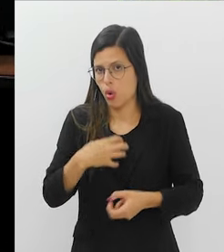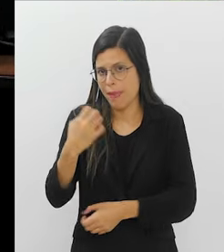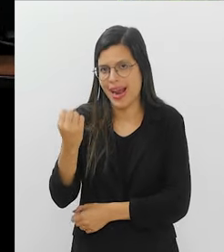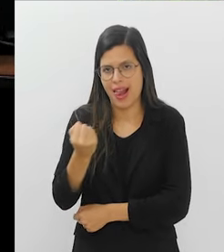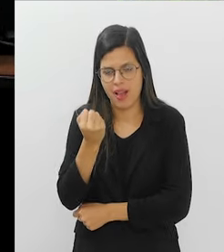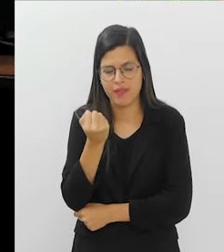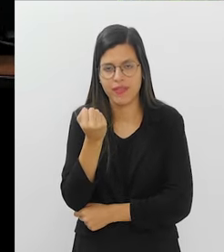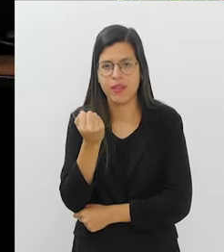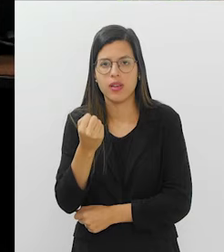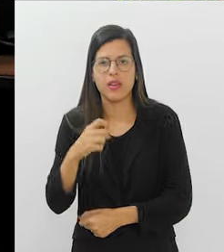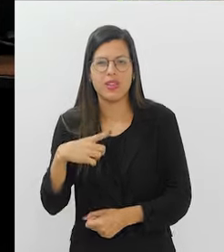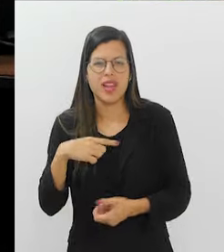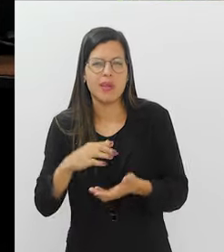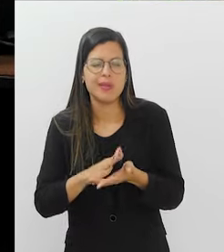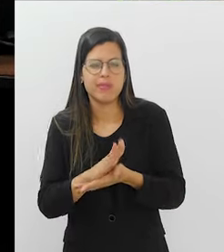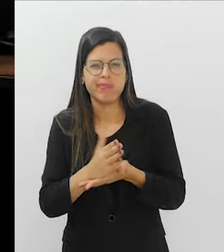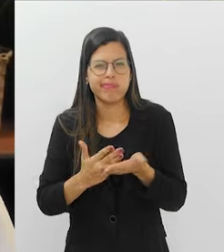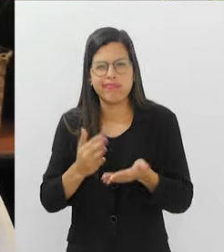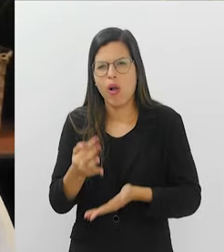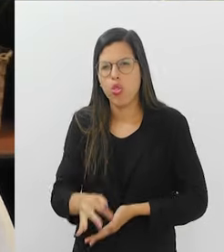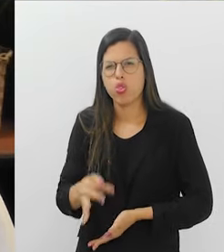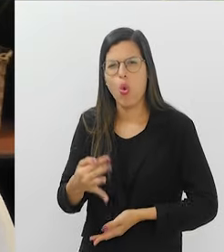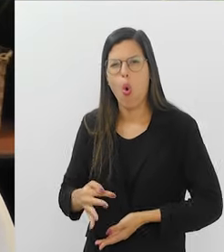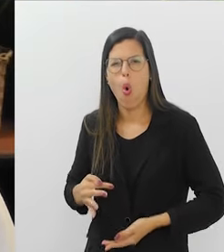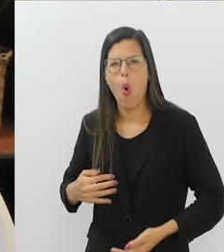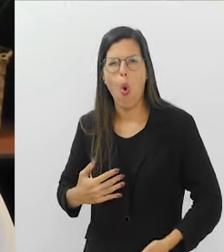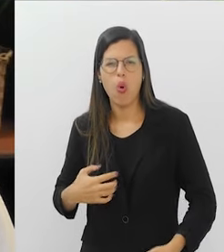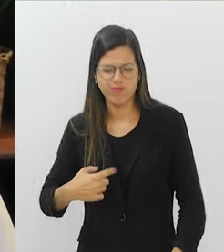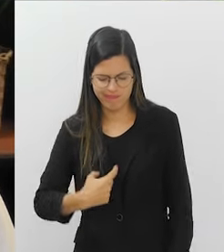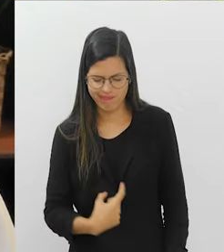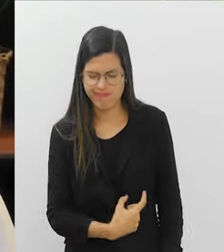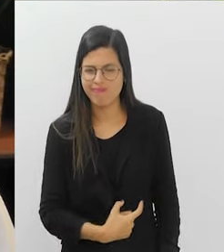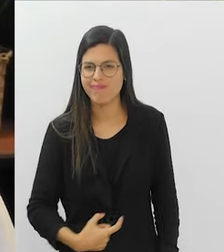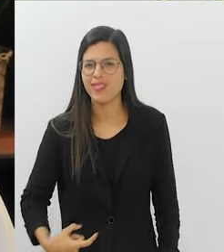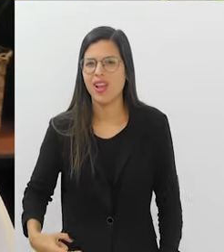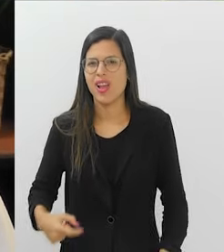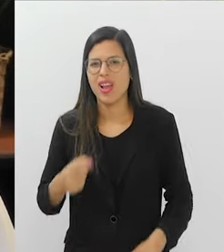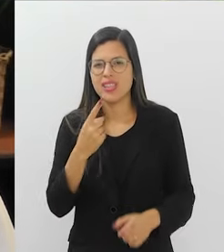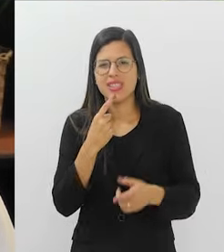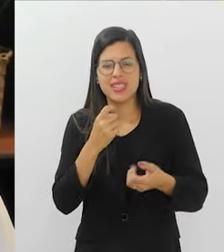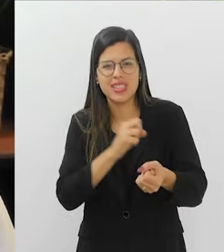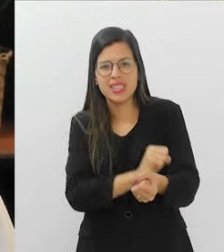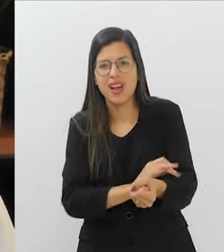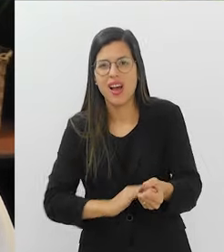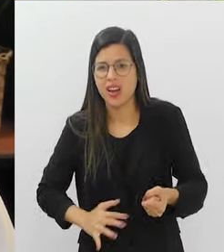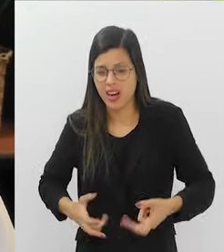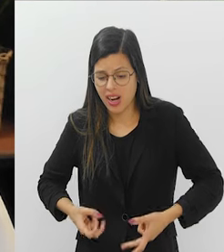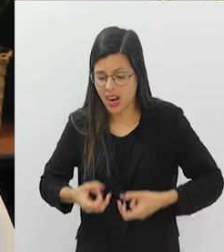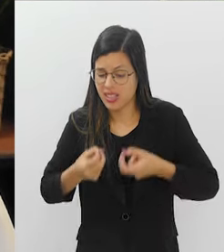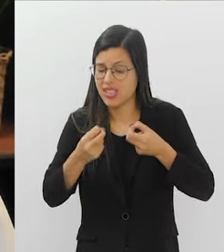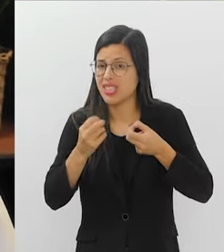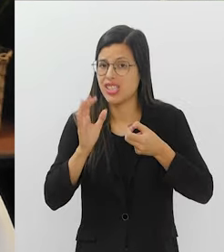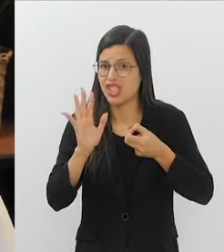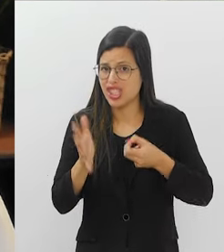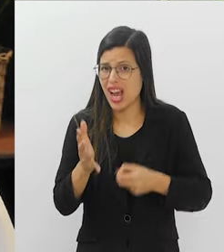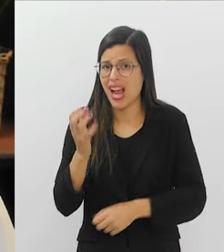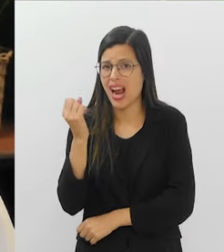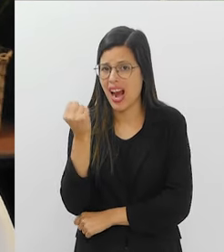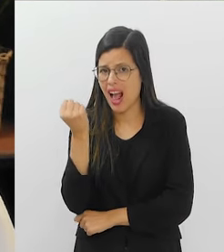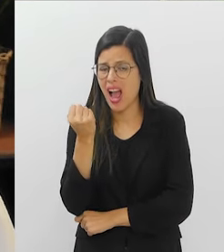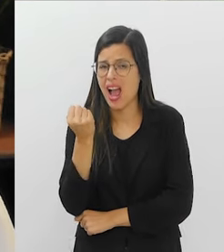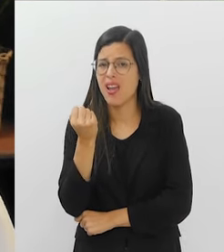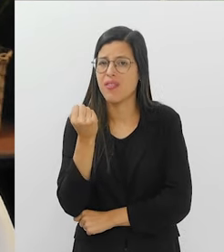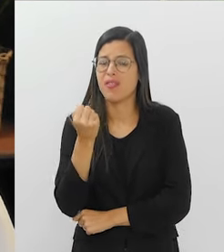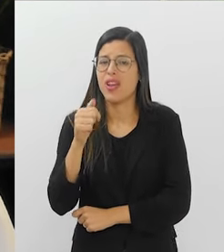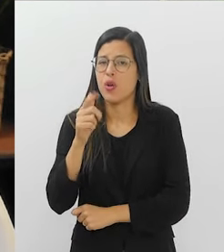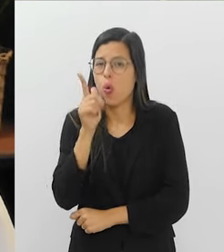com algum sintoma mais grave. Isso. Tenho um desconforto abdominal, muito sangramento, sinto dores, meu câncer já está avançado.